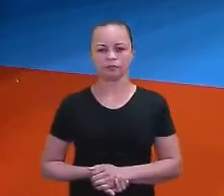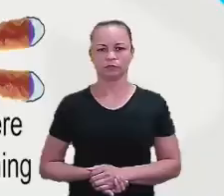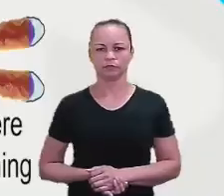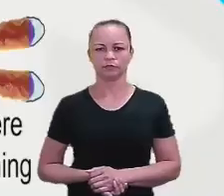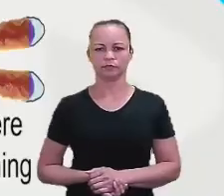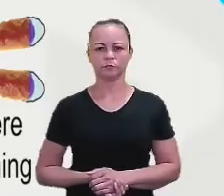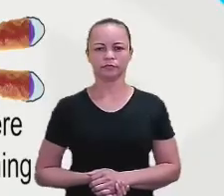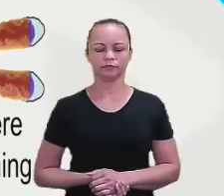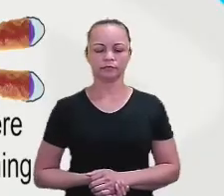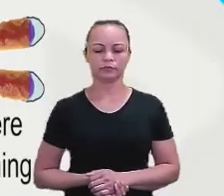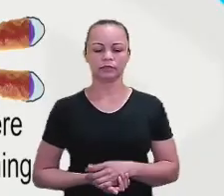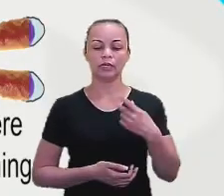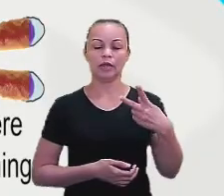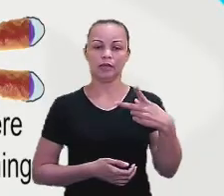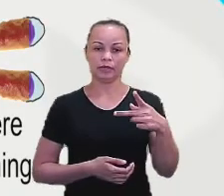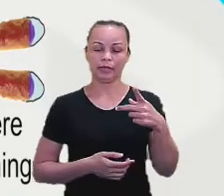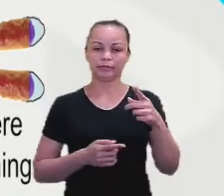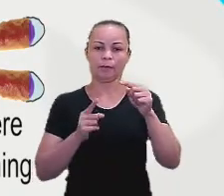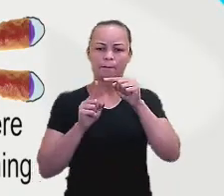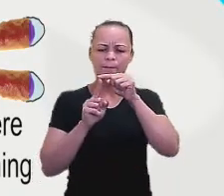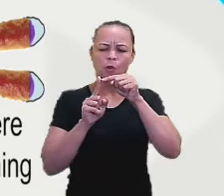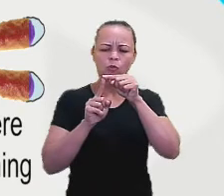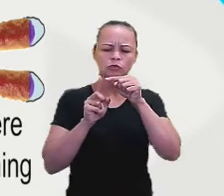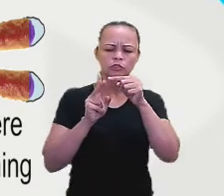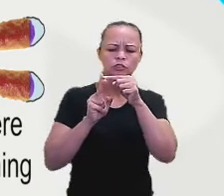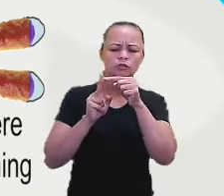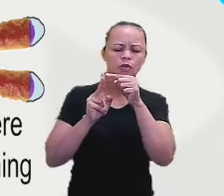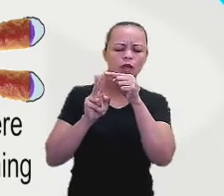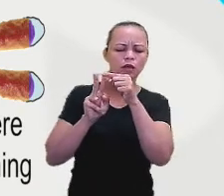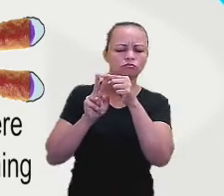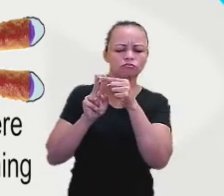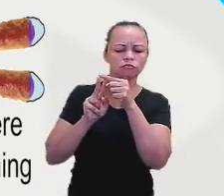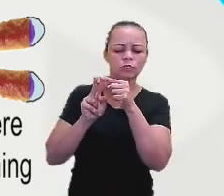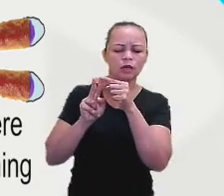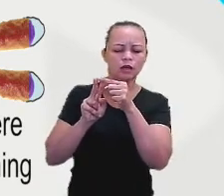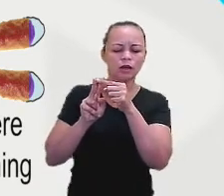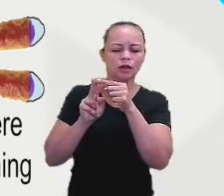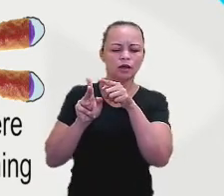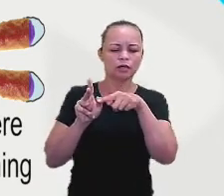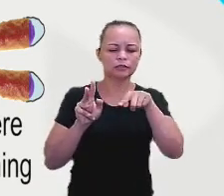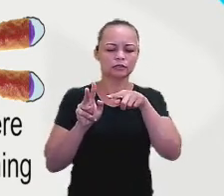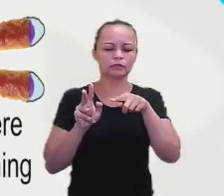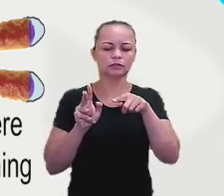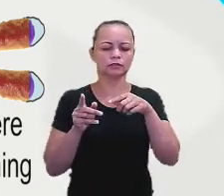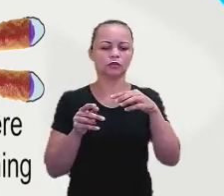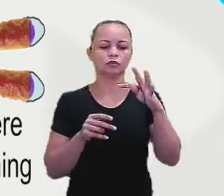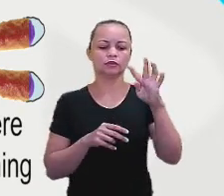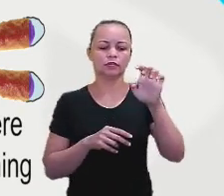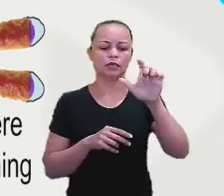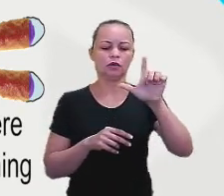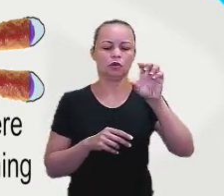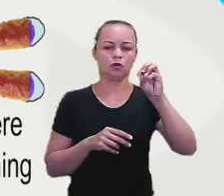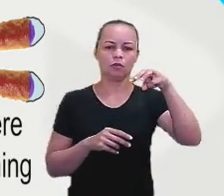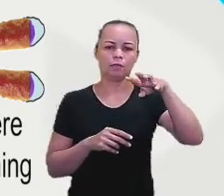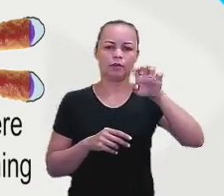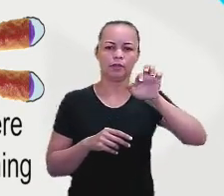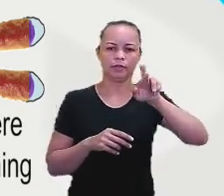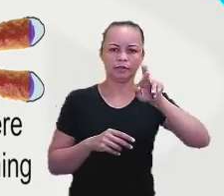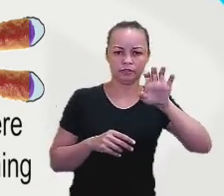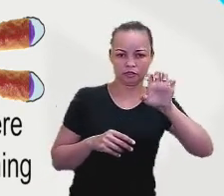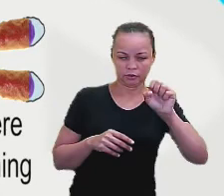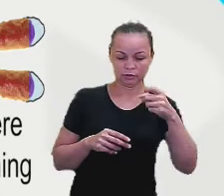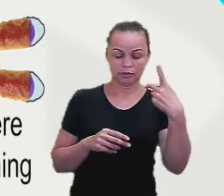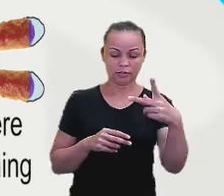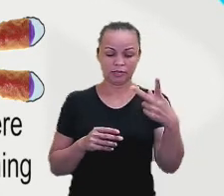favor. Essa pontinha aí que vocês estão vendo aqui em roxinho são chamados telômeros, tá? Aí vocês estão vendo um cromossomo, tá? Nessas